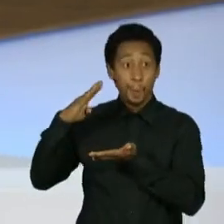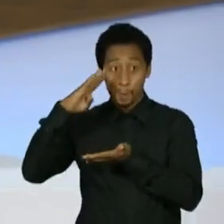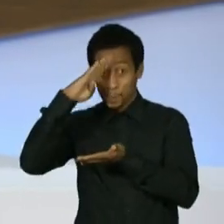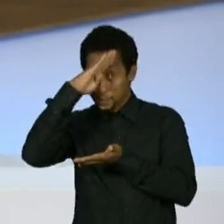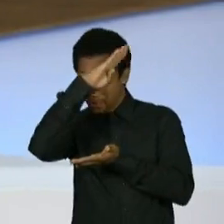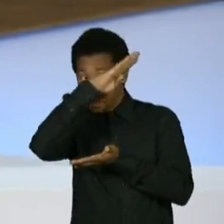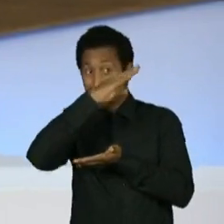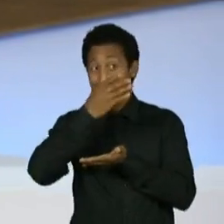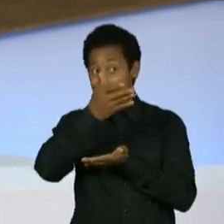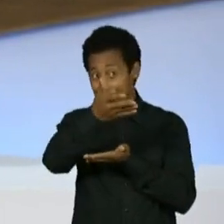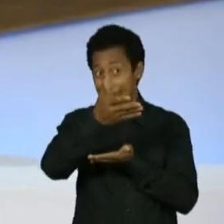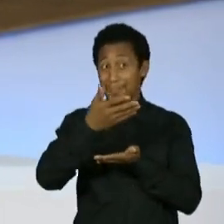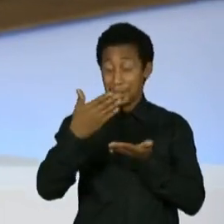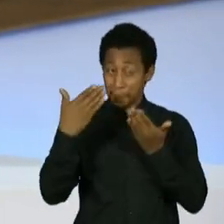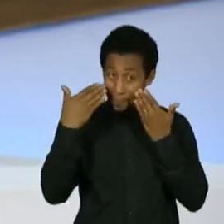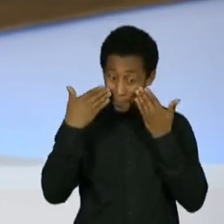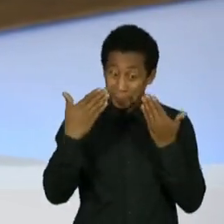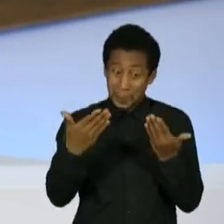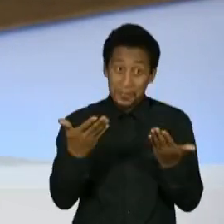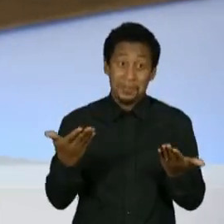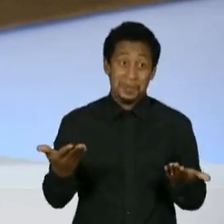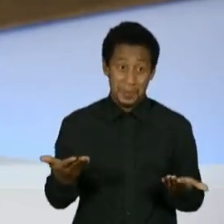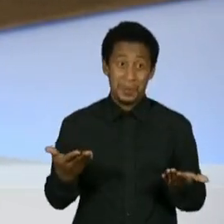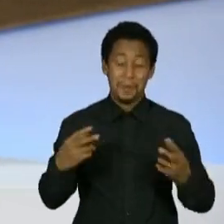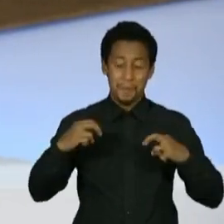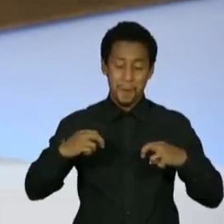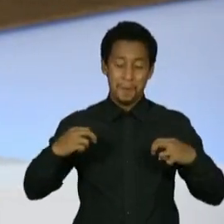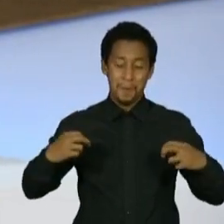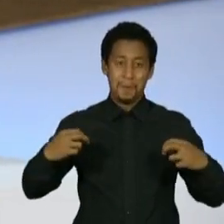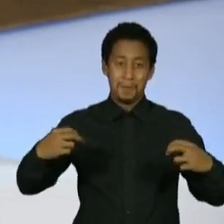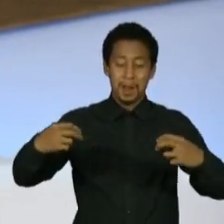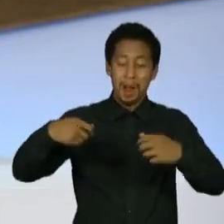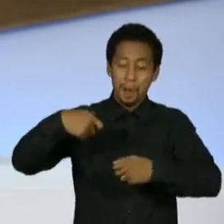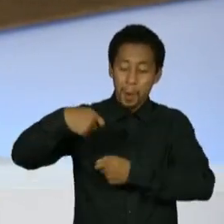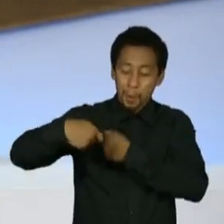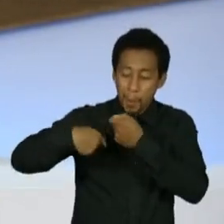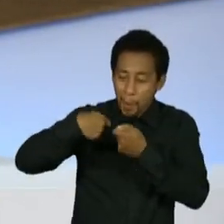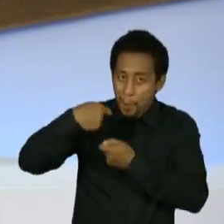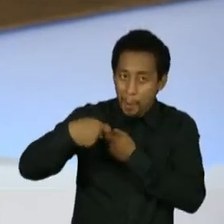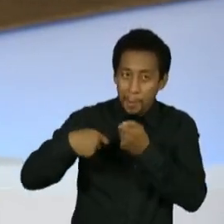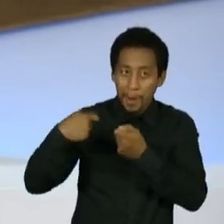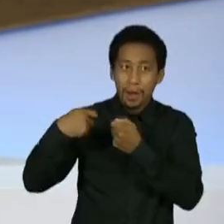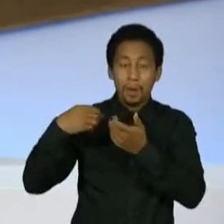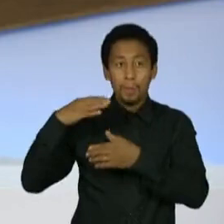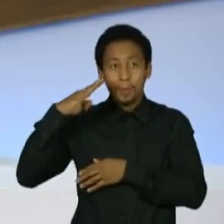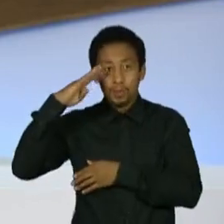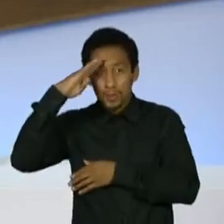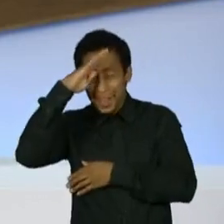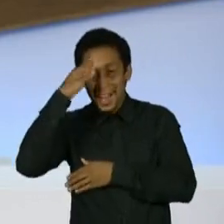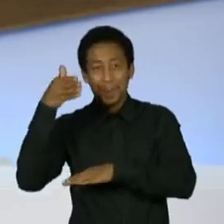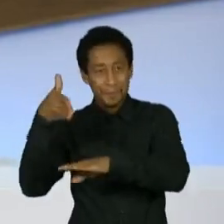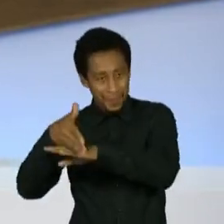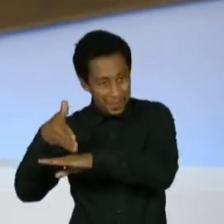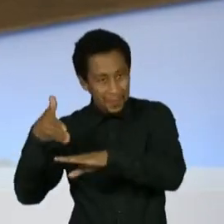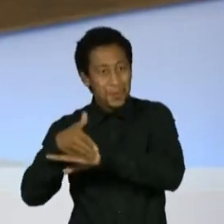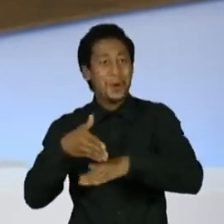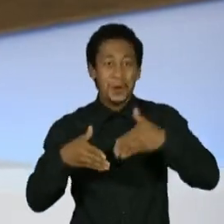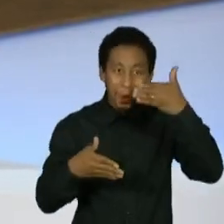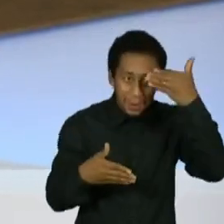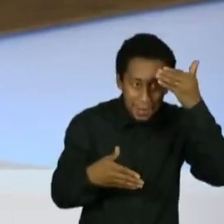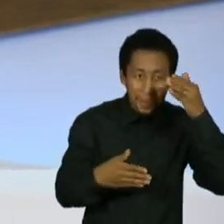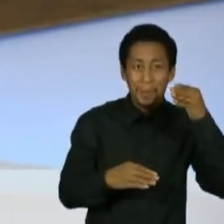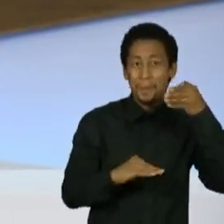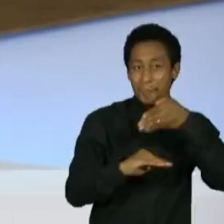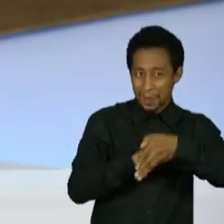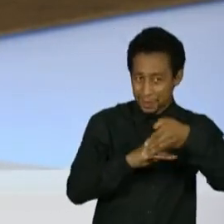foi entre ão do jantar em que estavam lado de Carvalho estive bem no os filhos do presidente que se eu falasse como